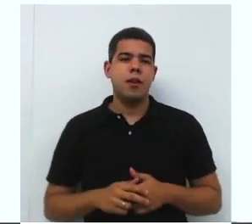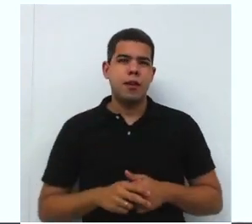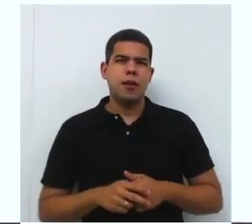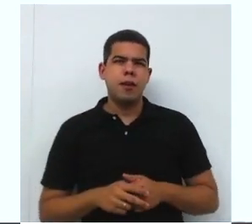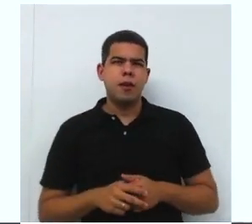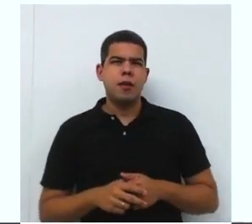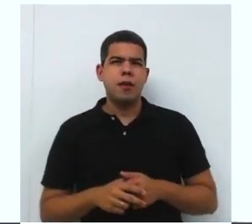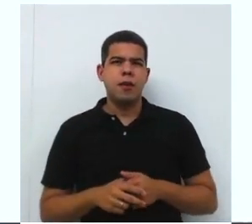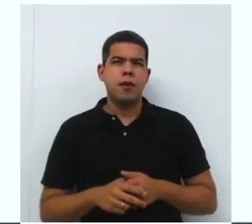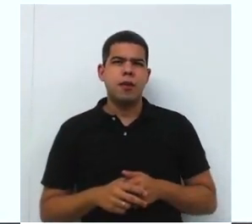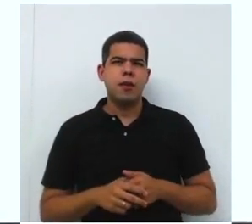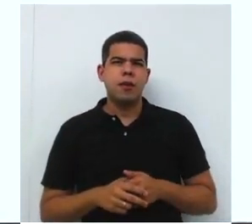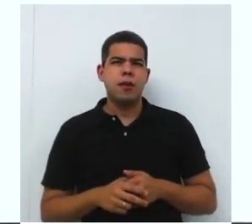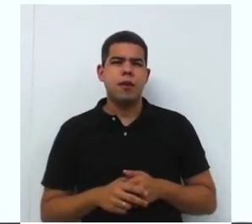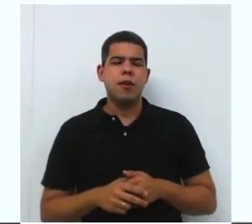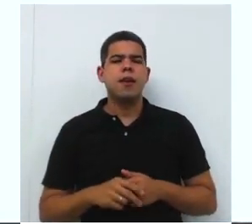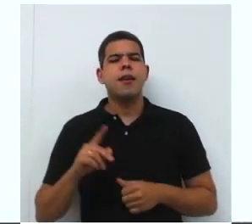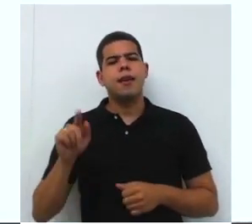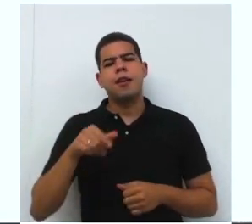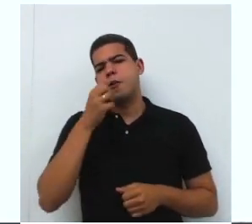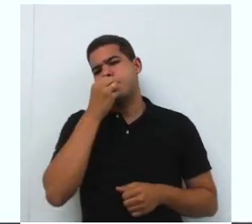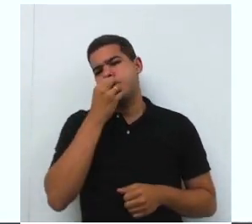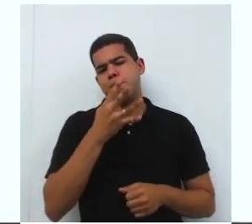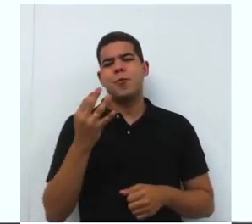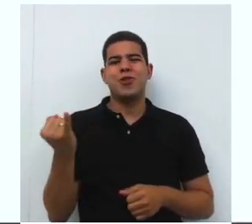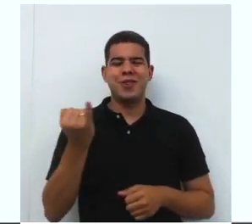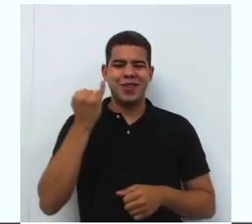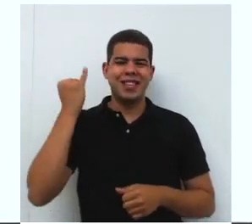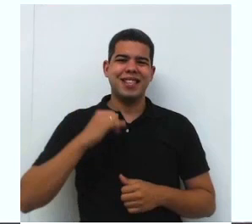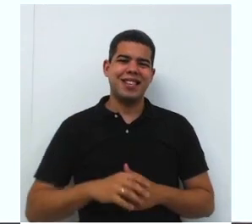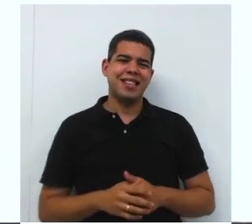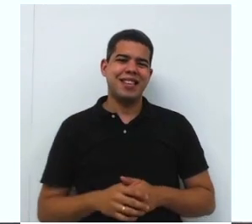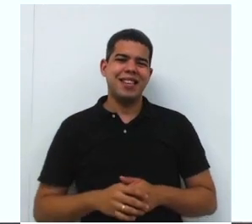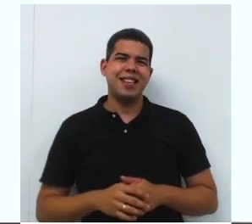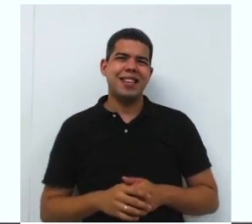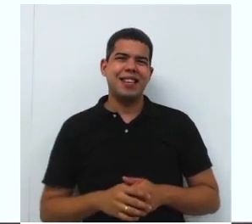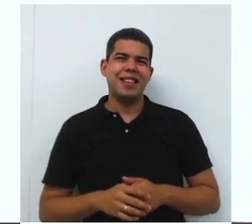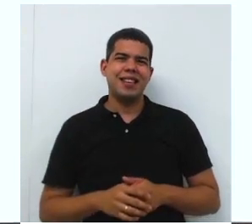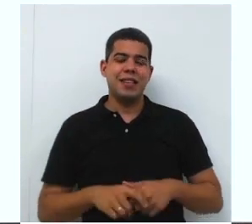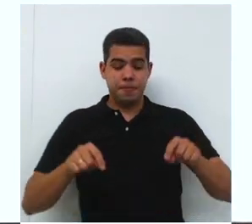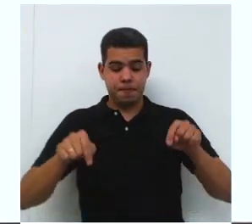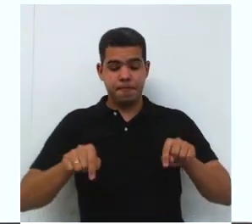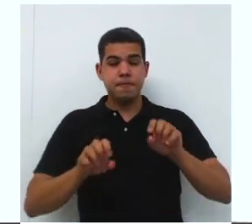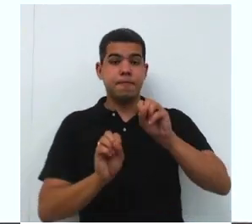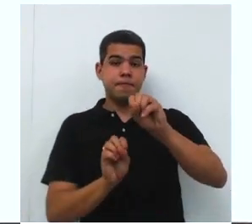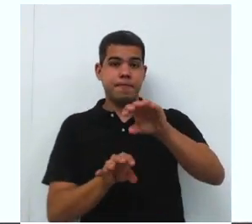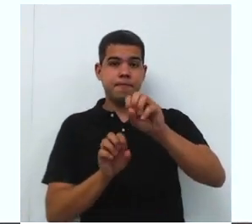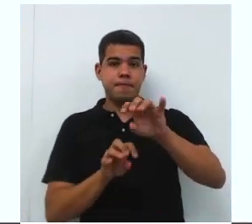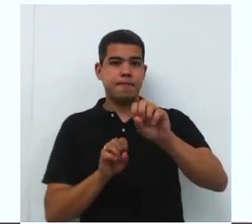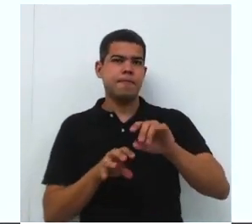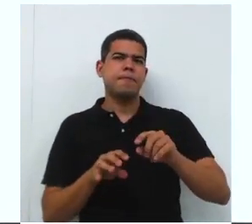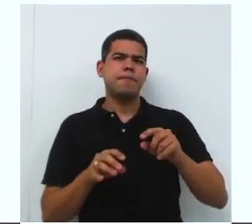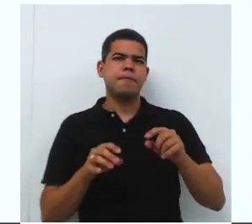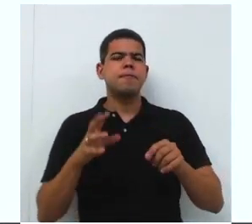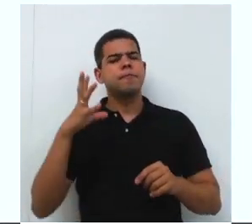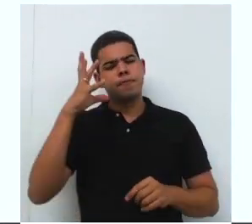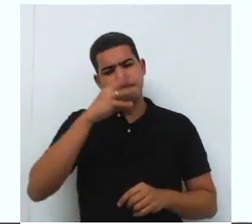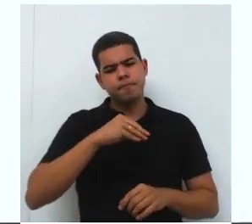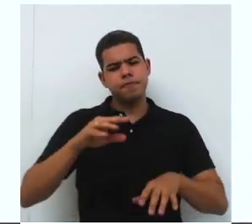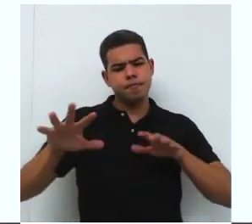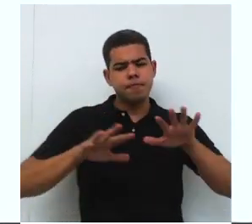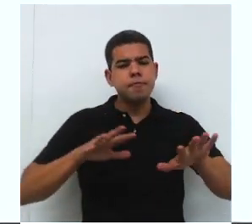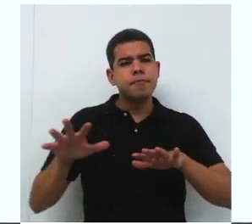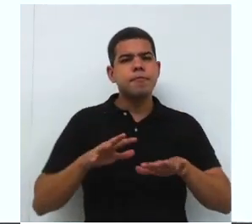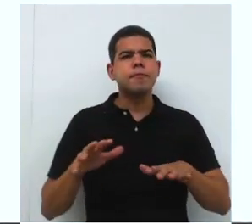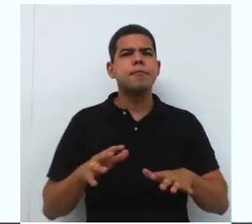antepassados. Então, isso é muito bom, muito importante. Então, essa aula de hoje, ela é bonita,